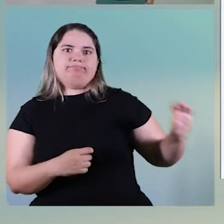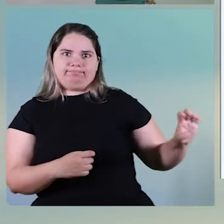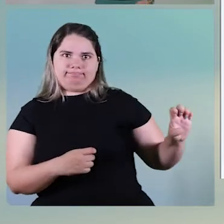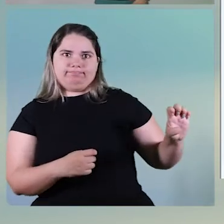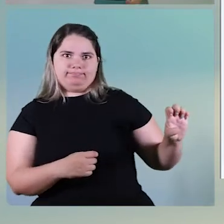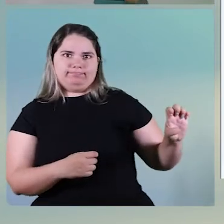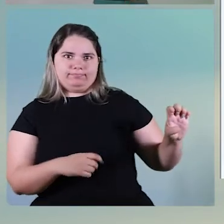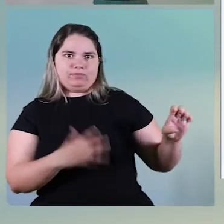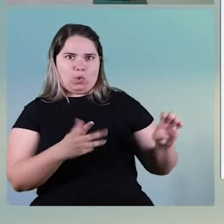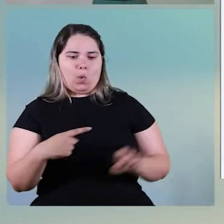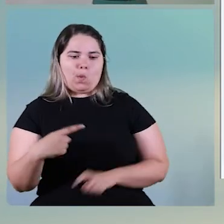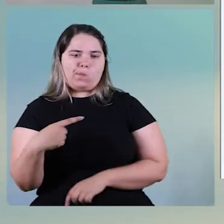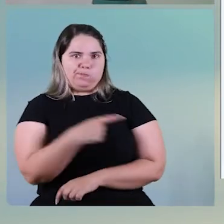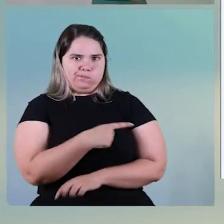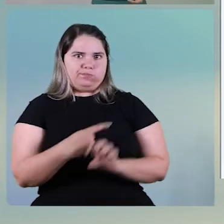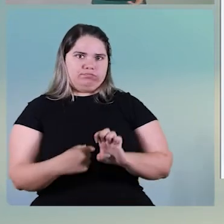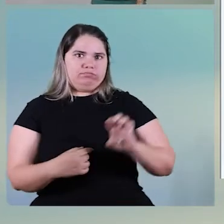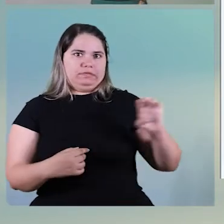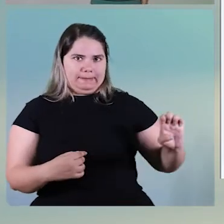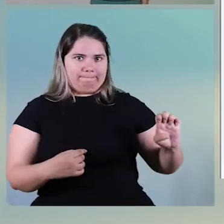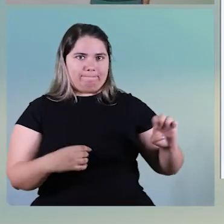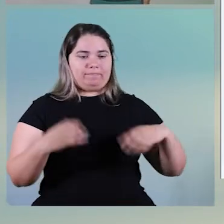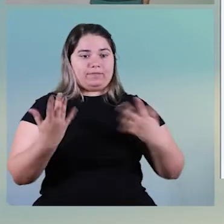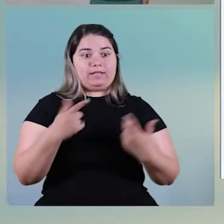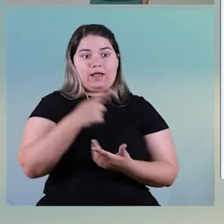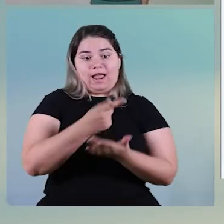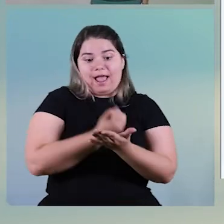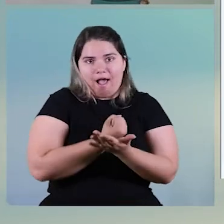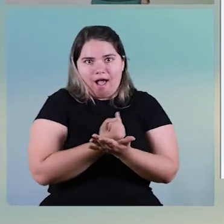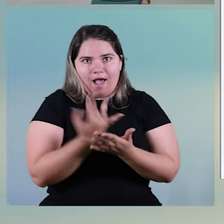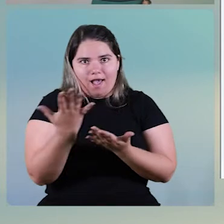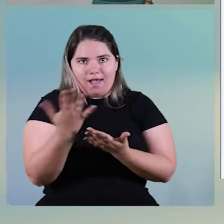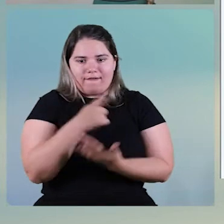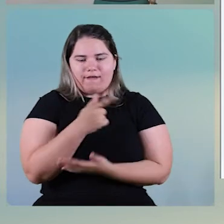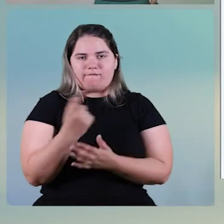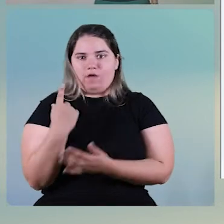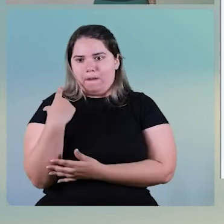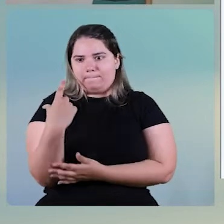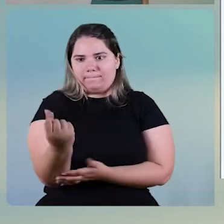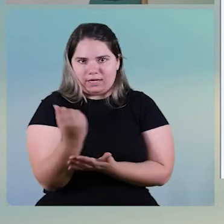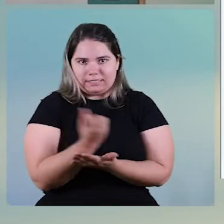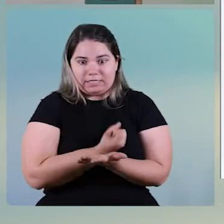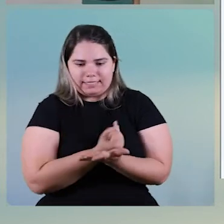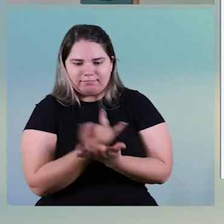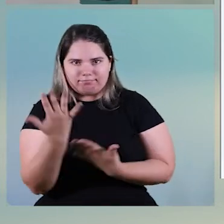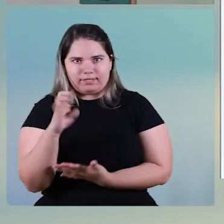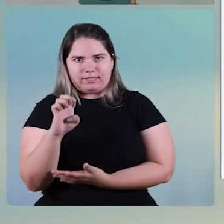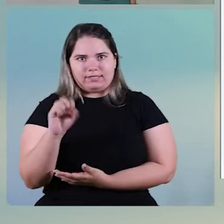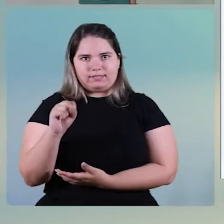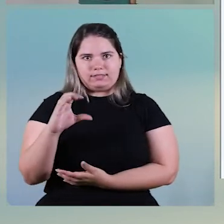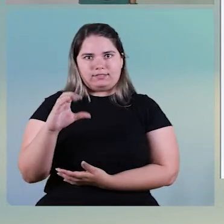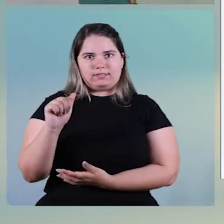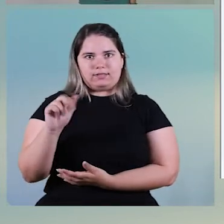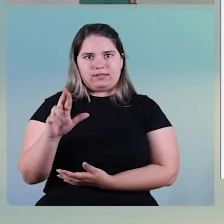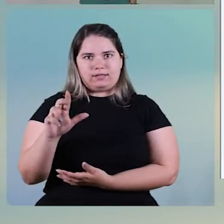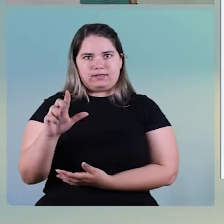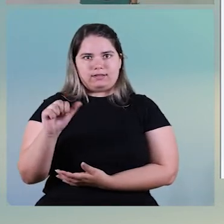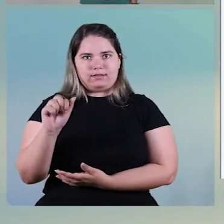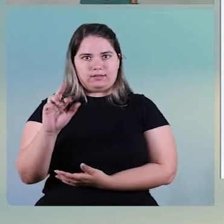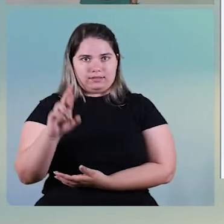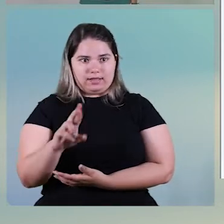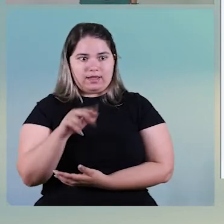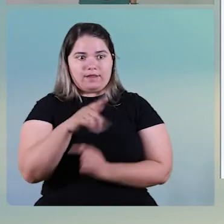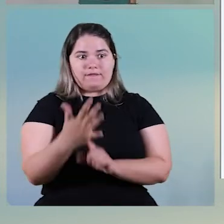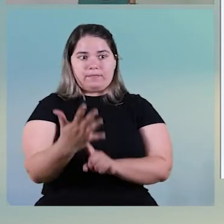vai pegar toda a distância percorrida e dividir pelo tempo gasto. a distância total percorrida